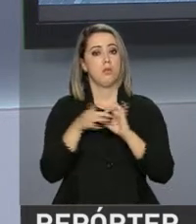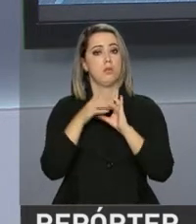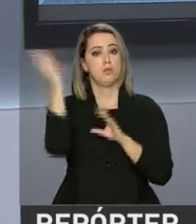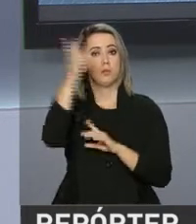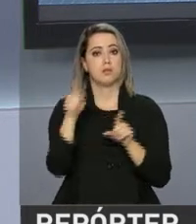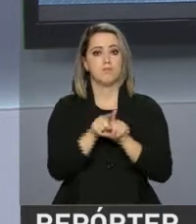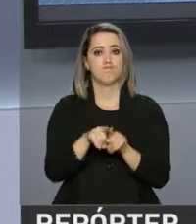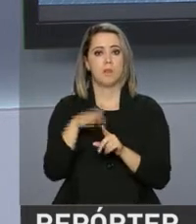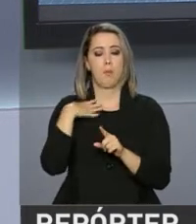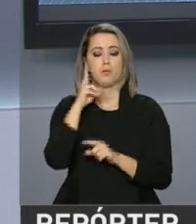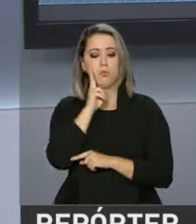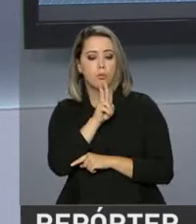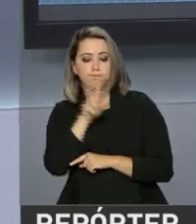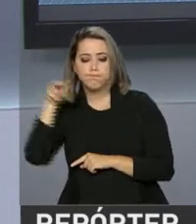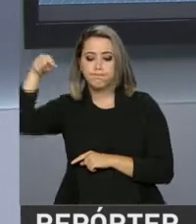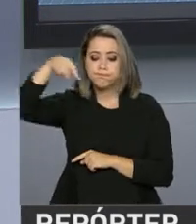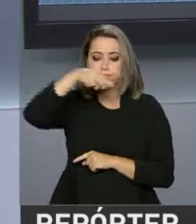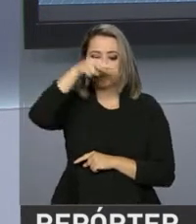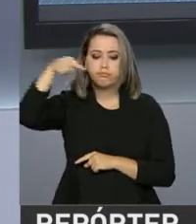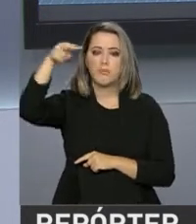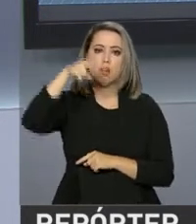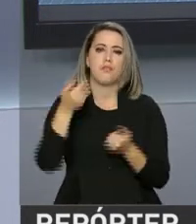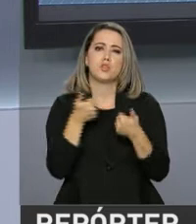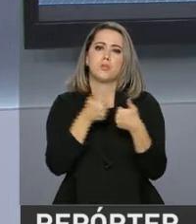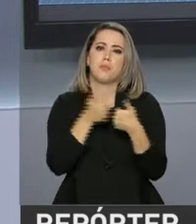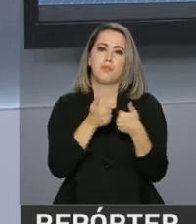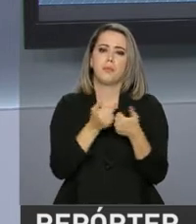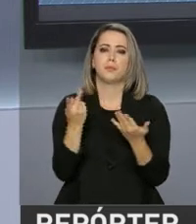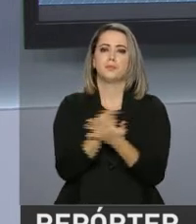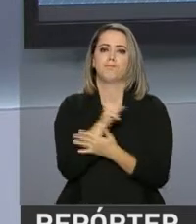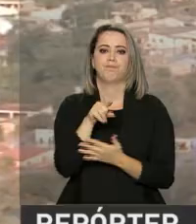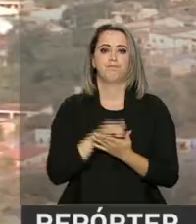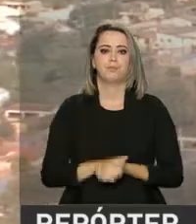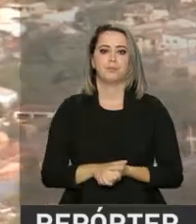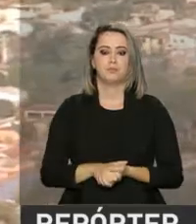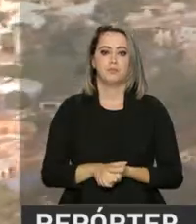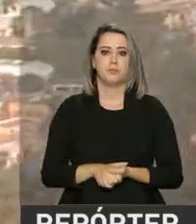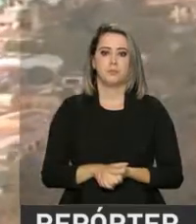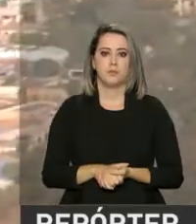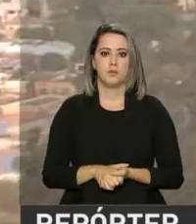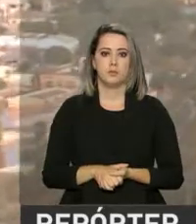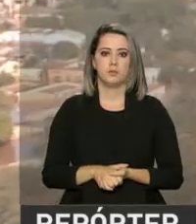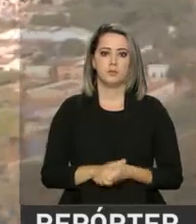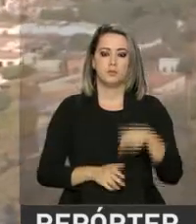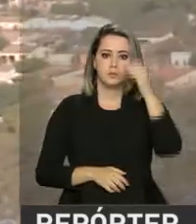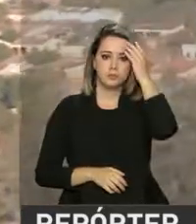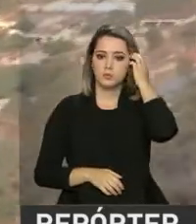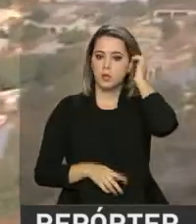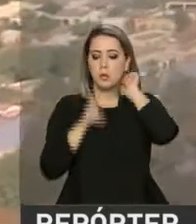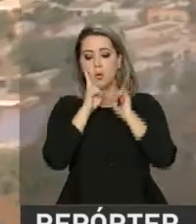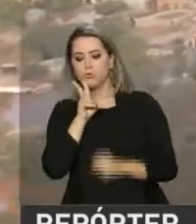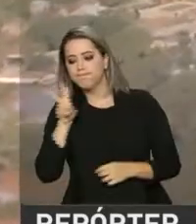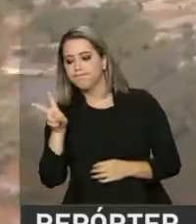sobrevoaram hoje os dois estados para ver de perto a situação um sobrevôo para